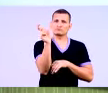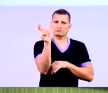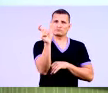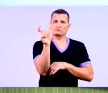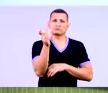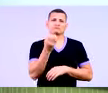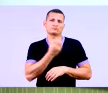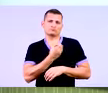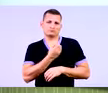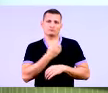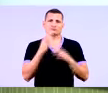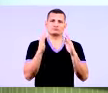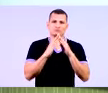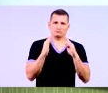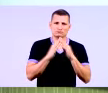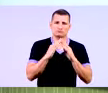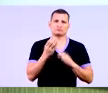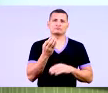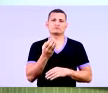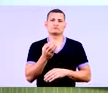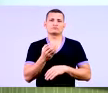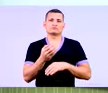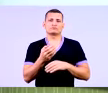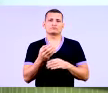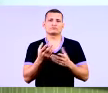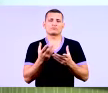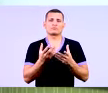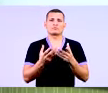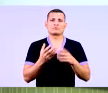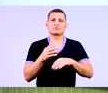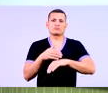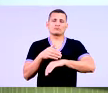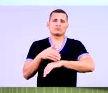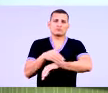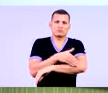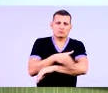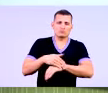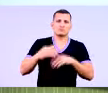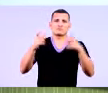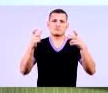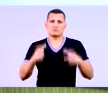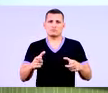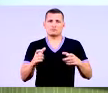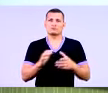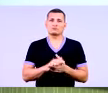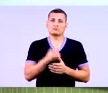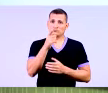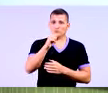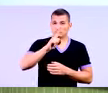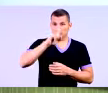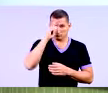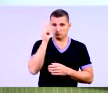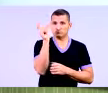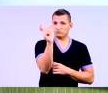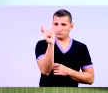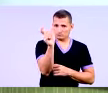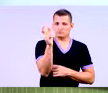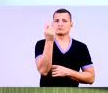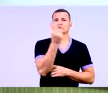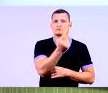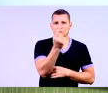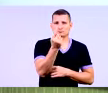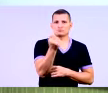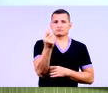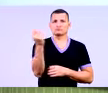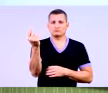ele em número de casa é número da casa complemento é bairro então você cria uma variável para cada uma dessas